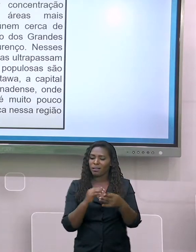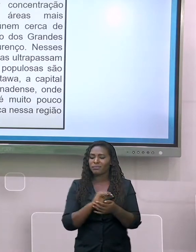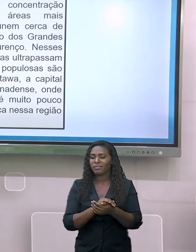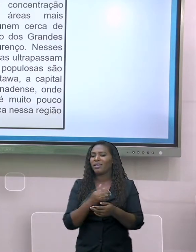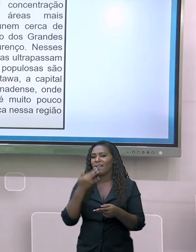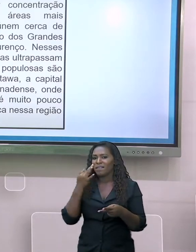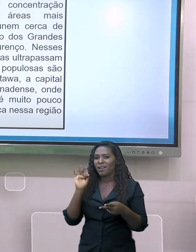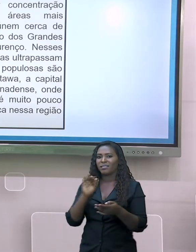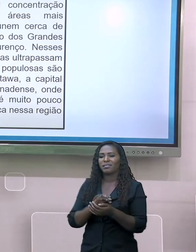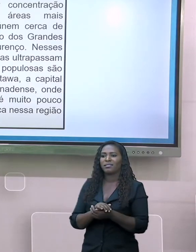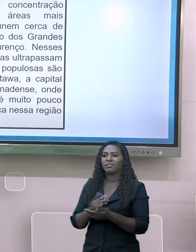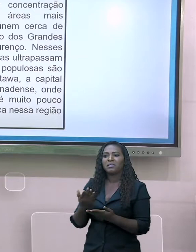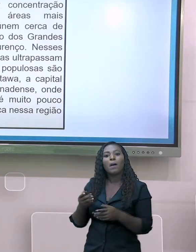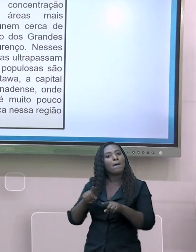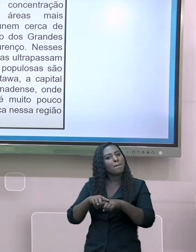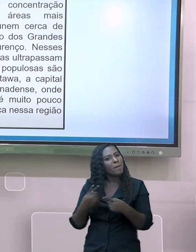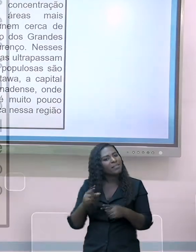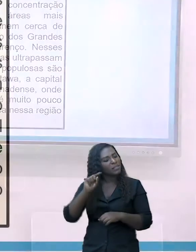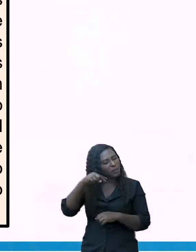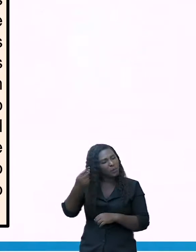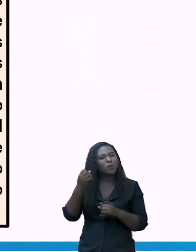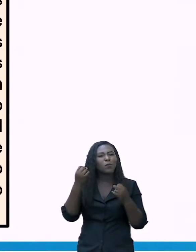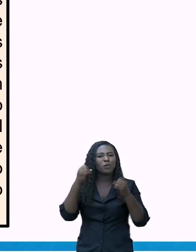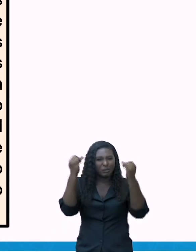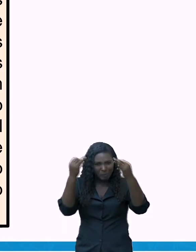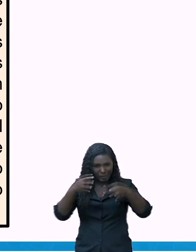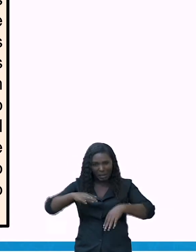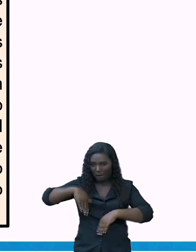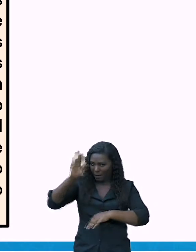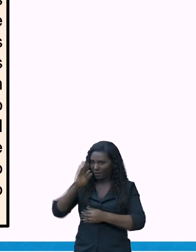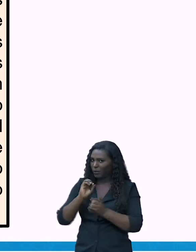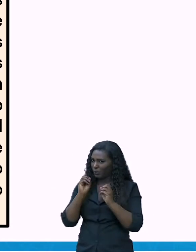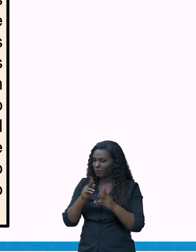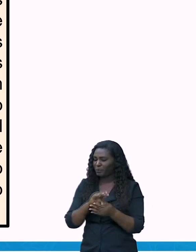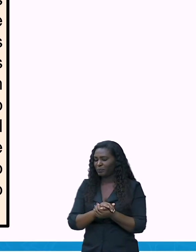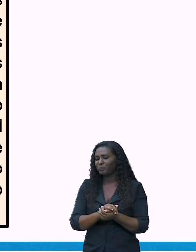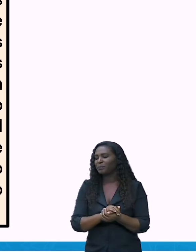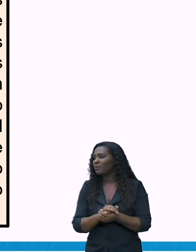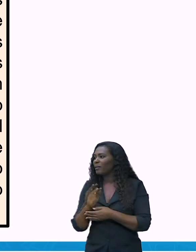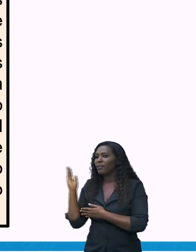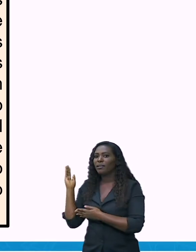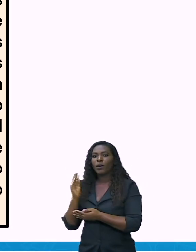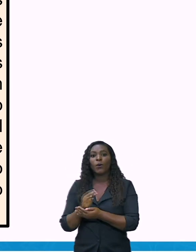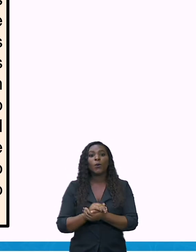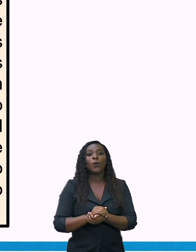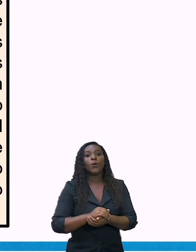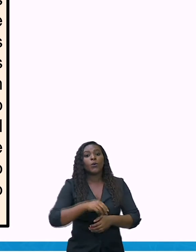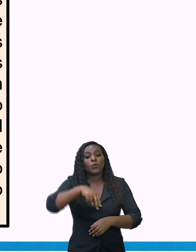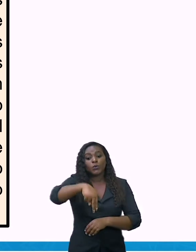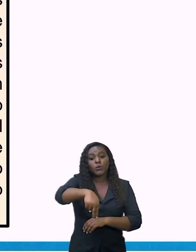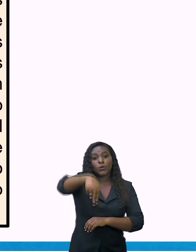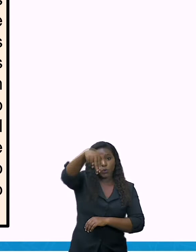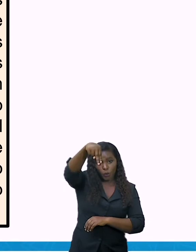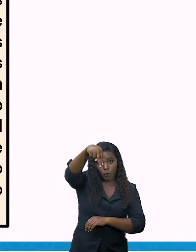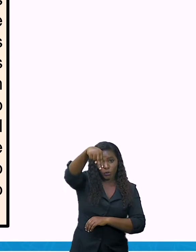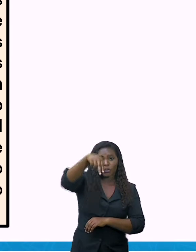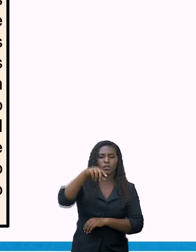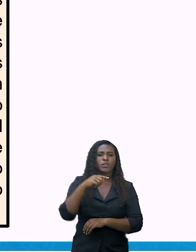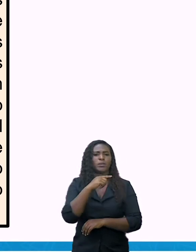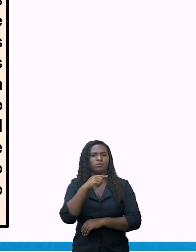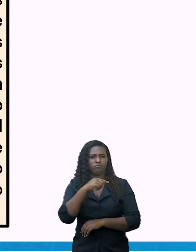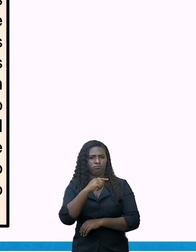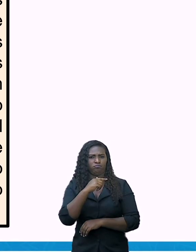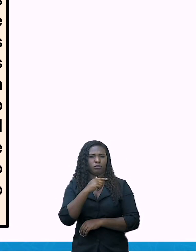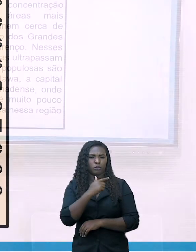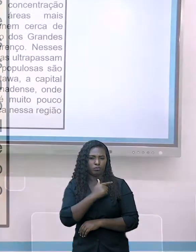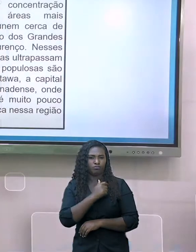E o norte do território canadense, onde ocorrem os climas mais frios, é pouco